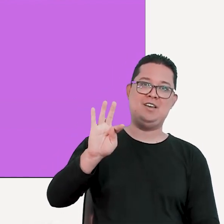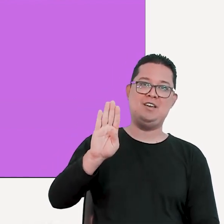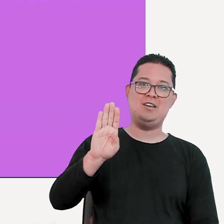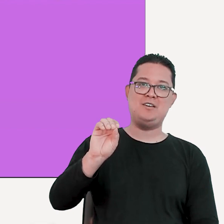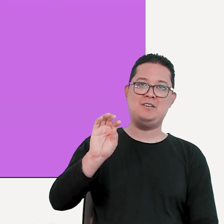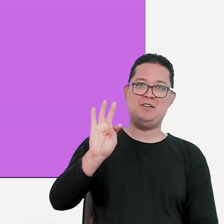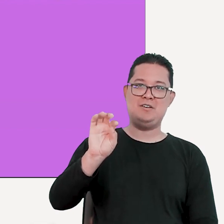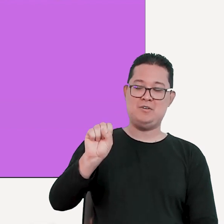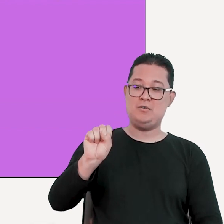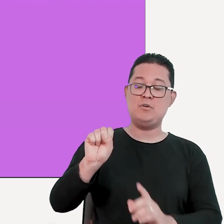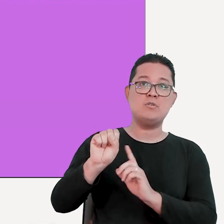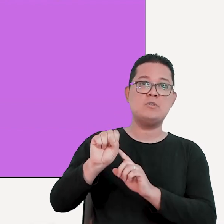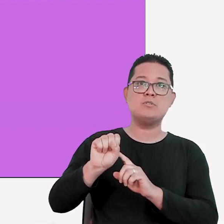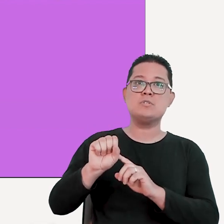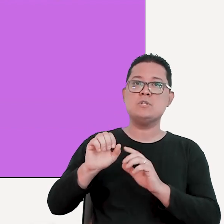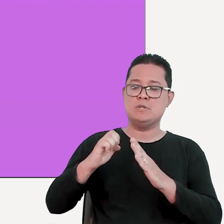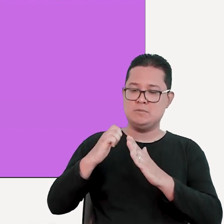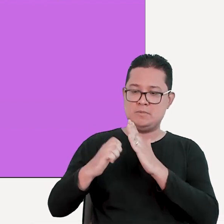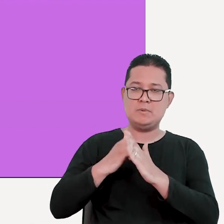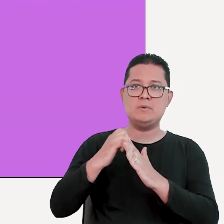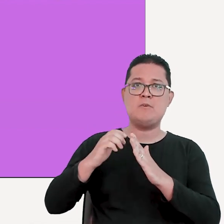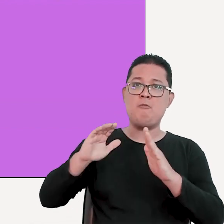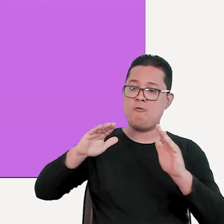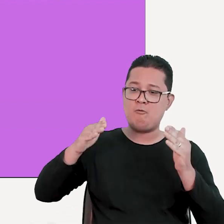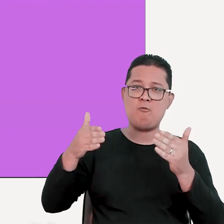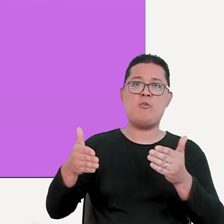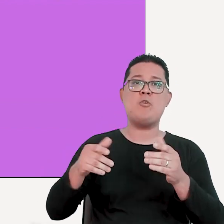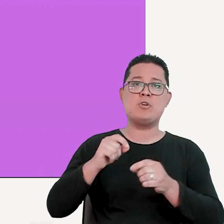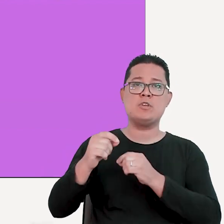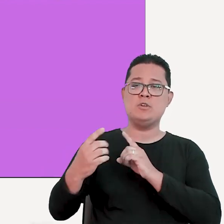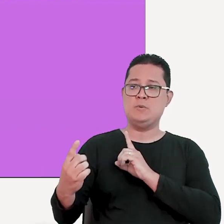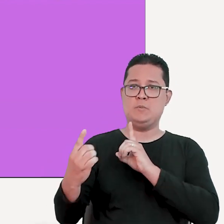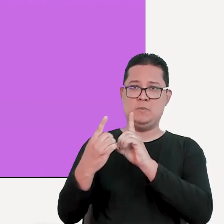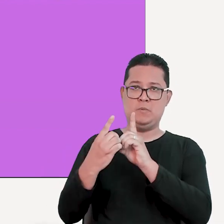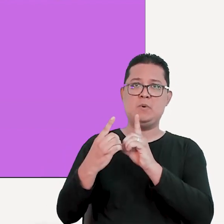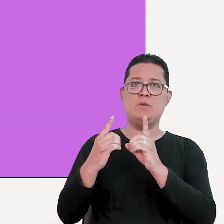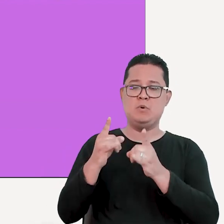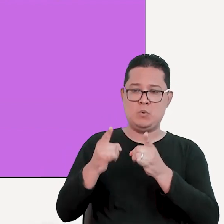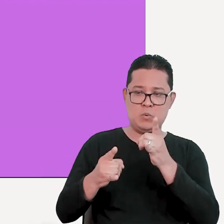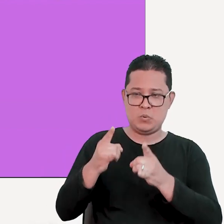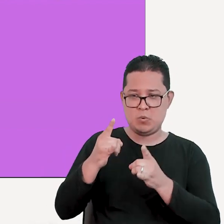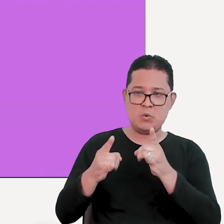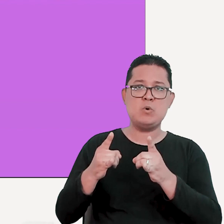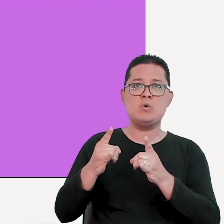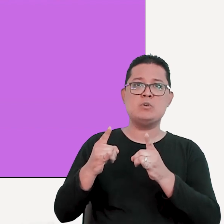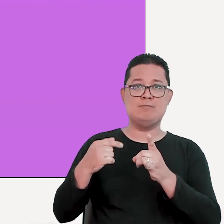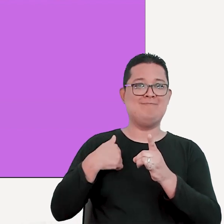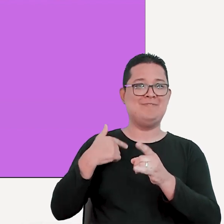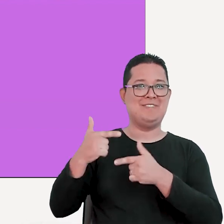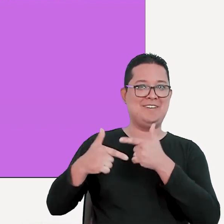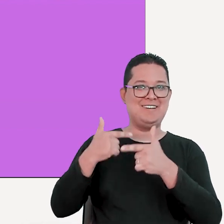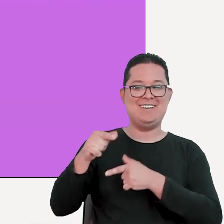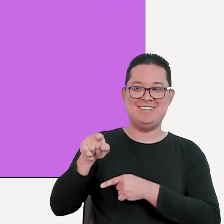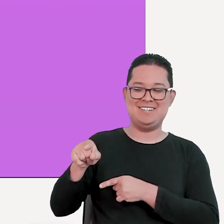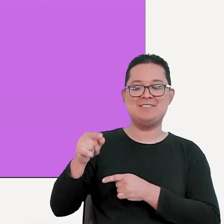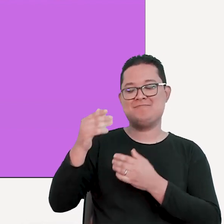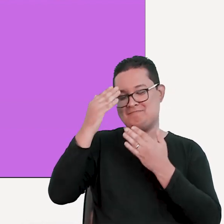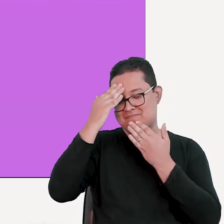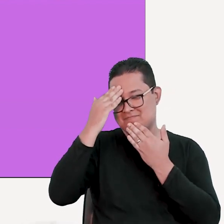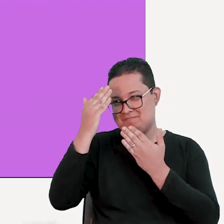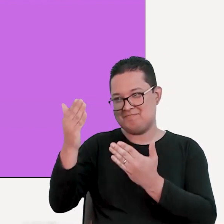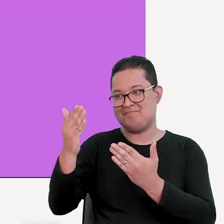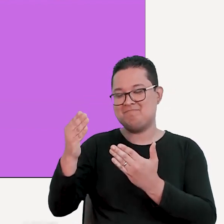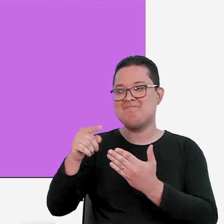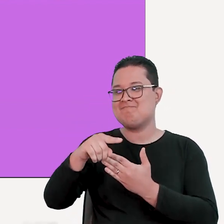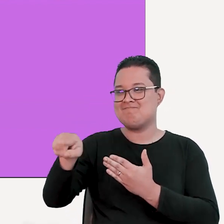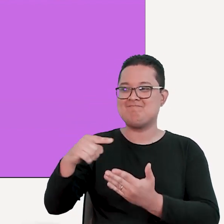empresa especialista em chatbots personalizados, onde eu trabalho. Então, muito obrigada aí pelo apoio,